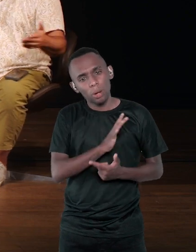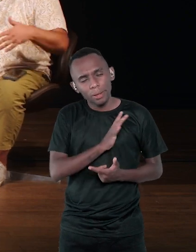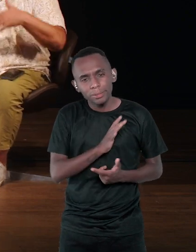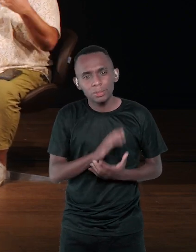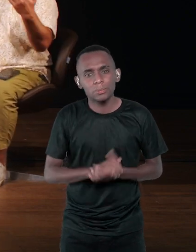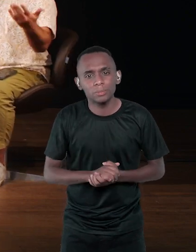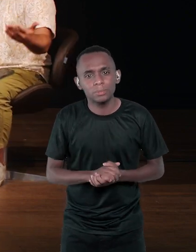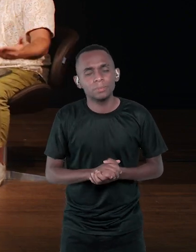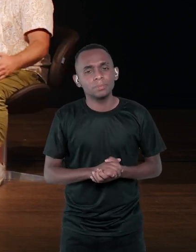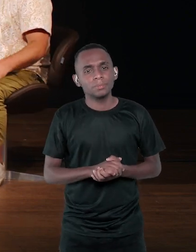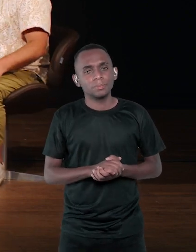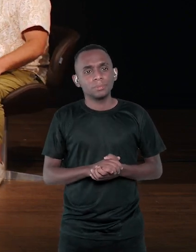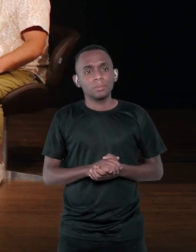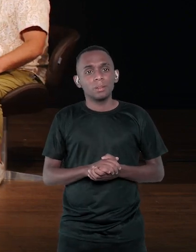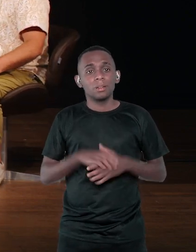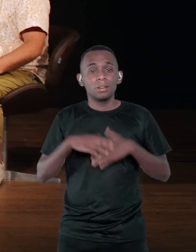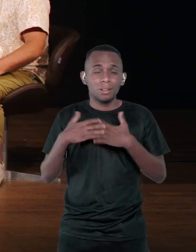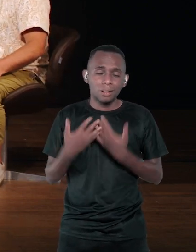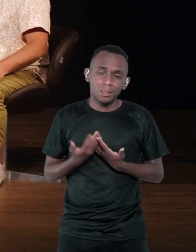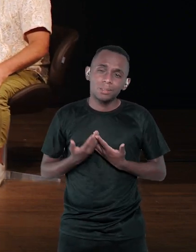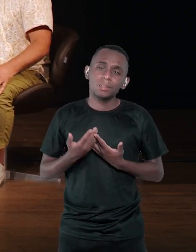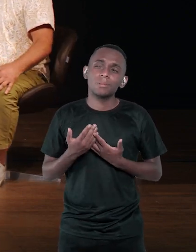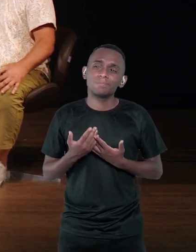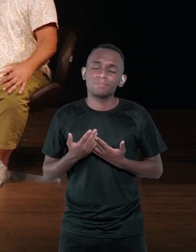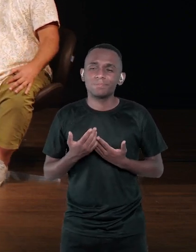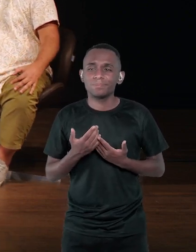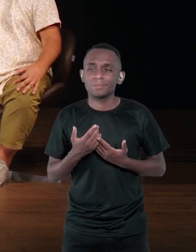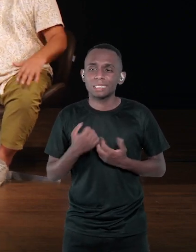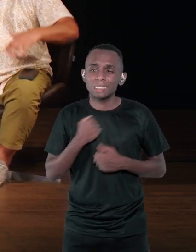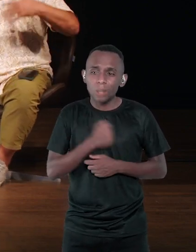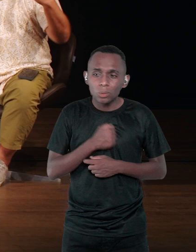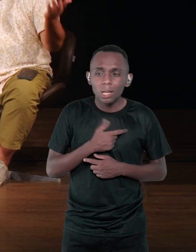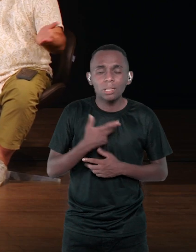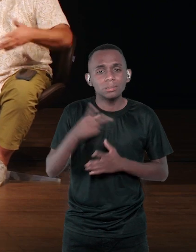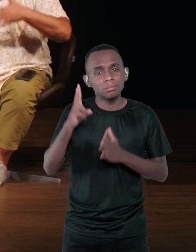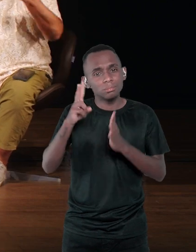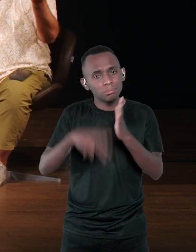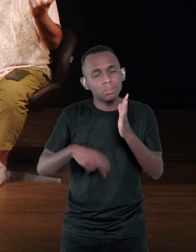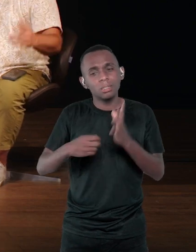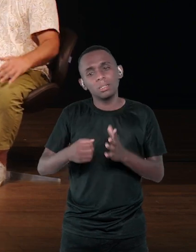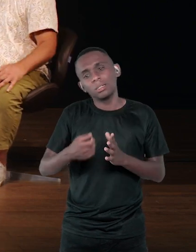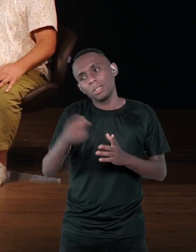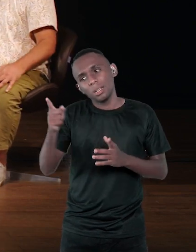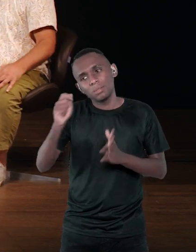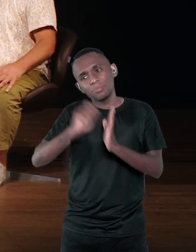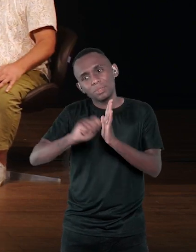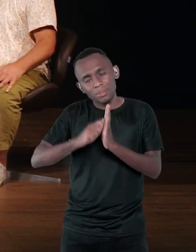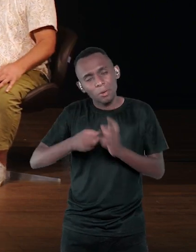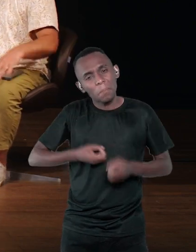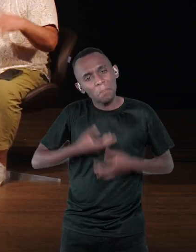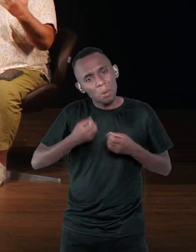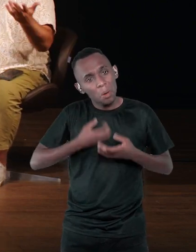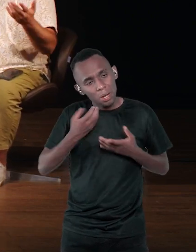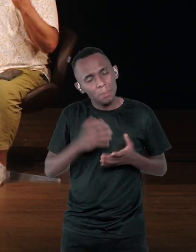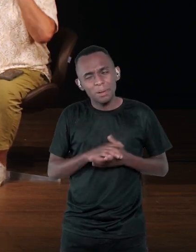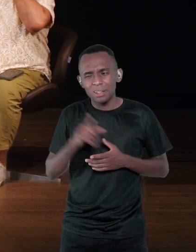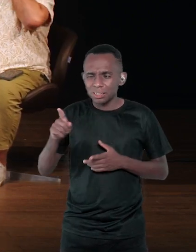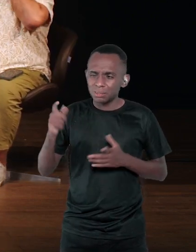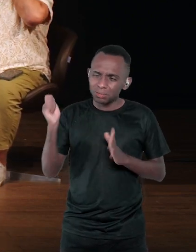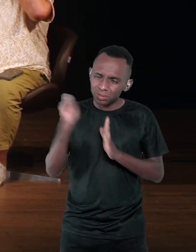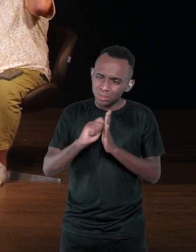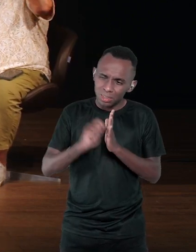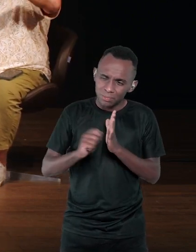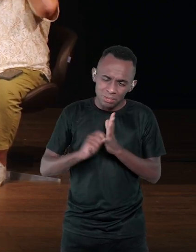fora o que os leitores perderam de tanta poesia linda que ele fez, e está aí até hoje, até gravada. Né? Ele era um letrista